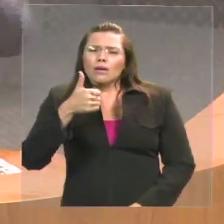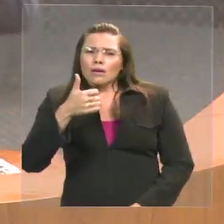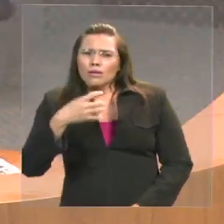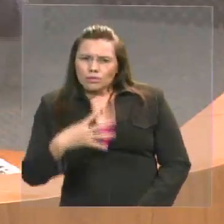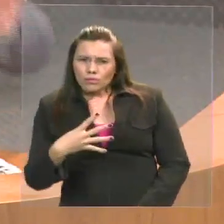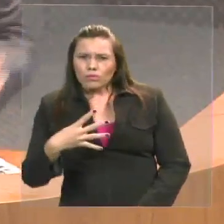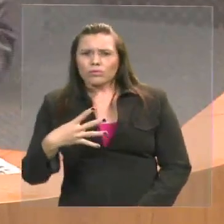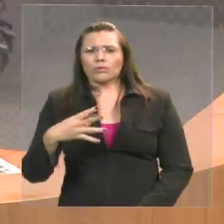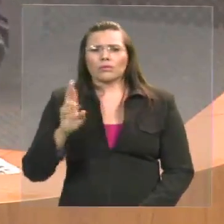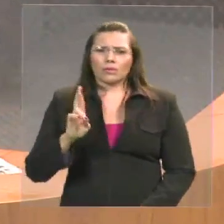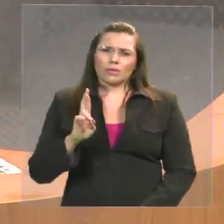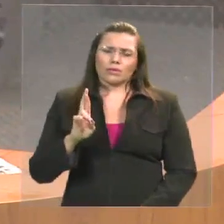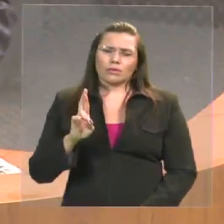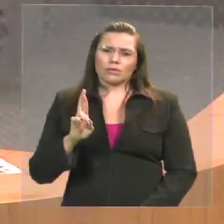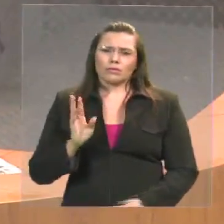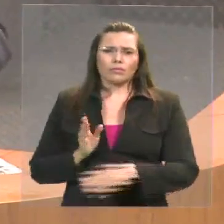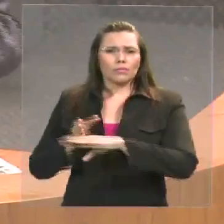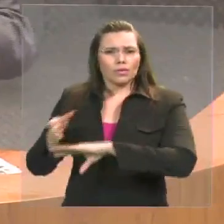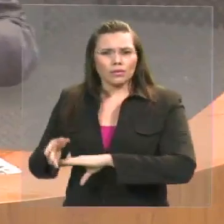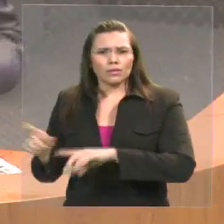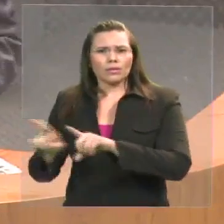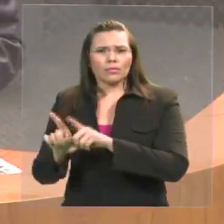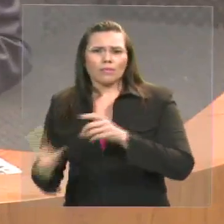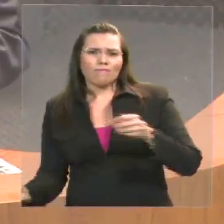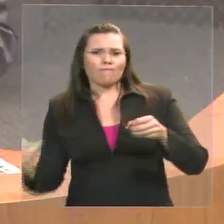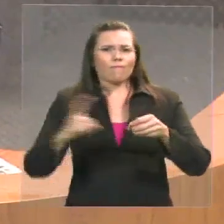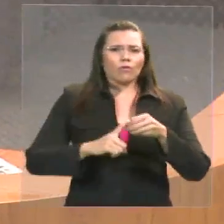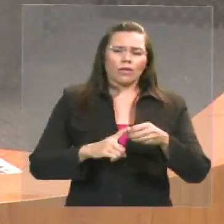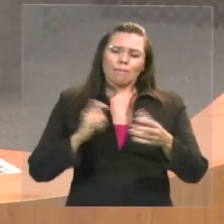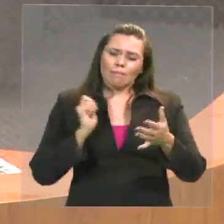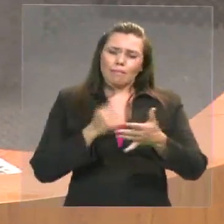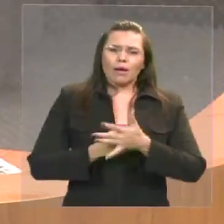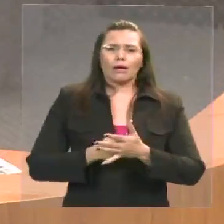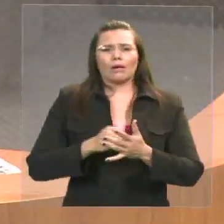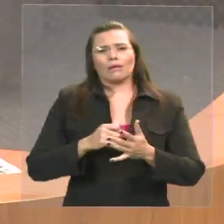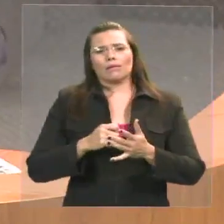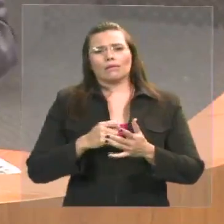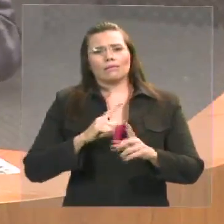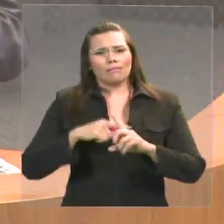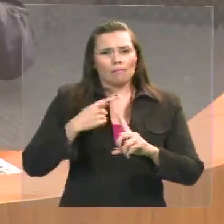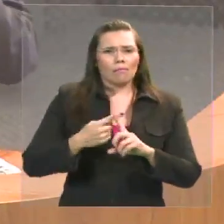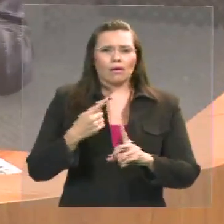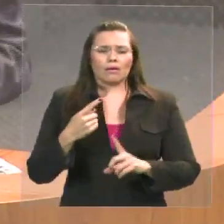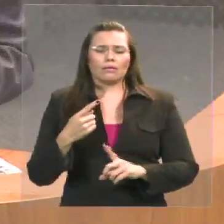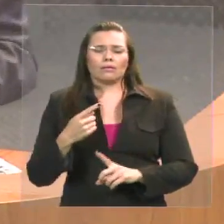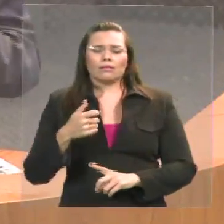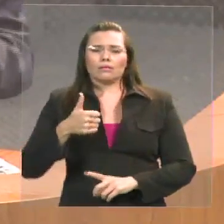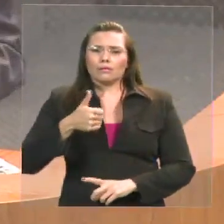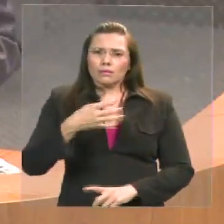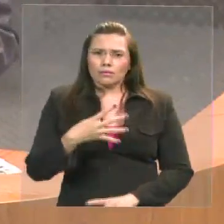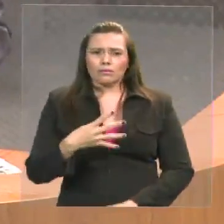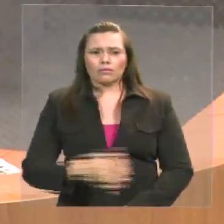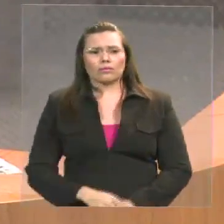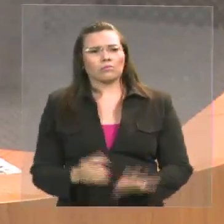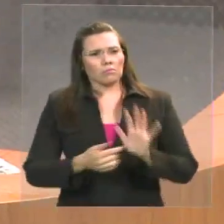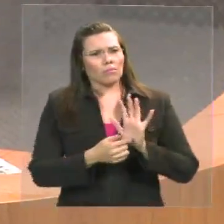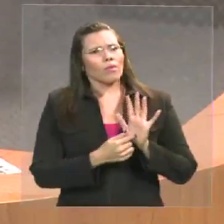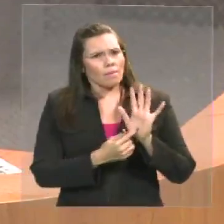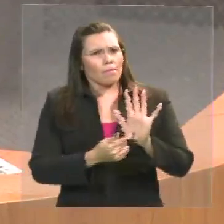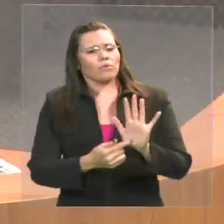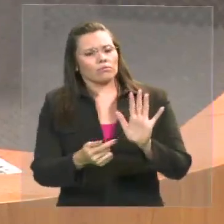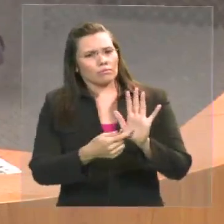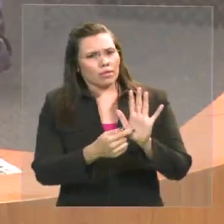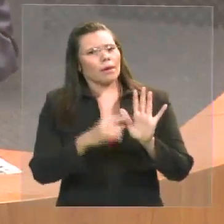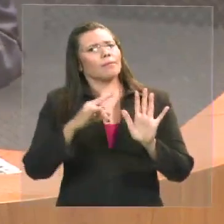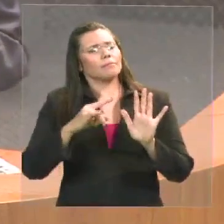senti envergonhado. Eu acredito que toda a classe política deve se sentir, porque é um município inteiro que está no